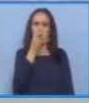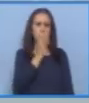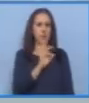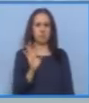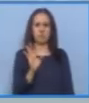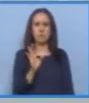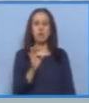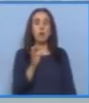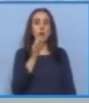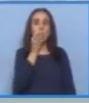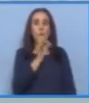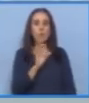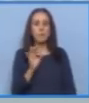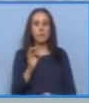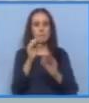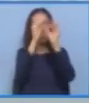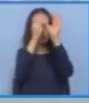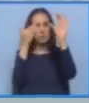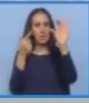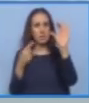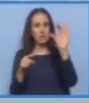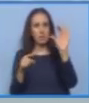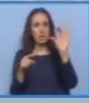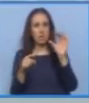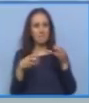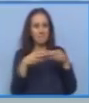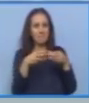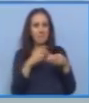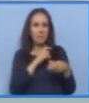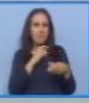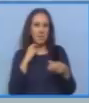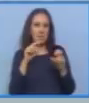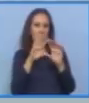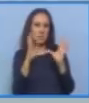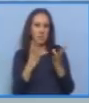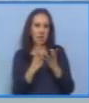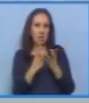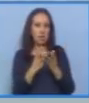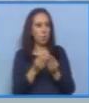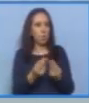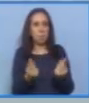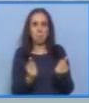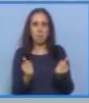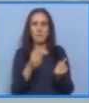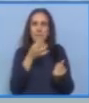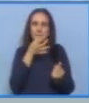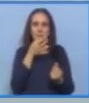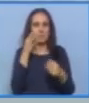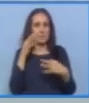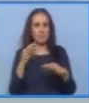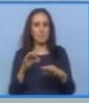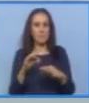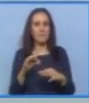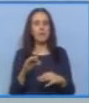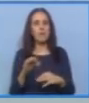ótima. Foi ótima para desmontar muitos preconceitos que tinha em relação ao clero diocesano, aos padres em geral, falando assim de uma forma muito simples.